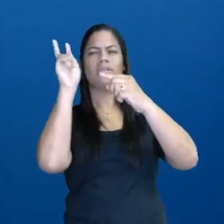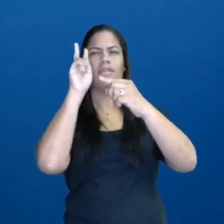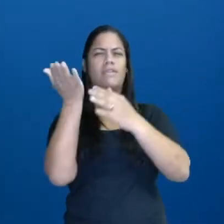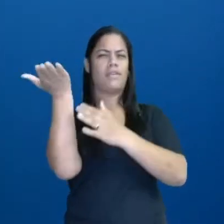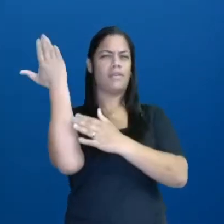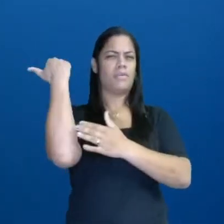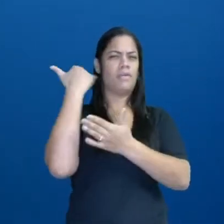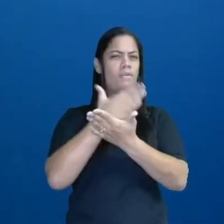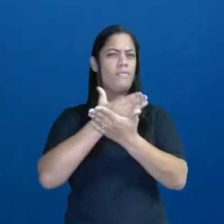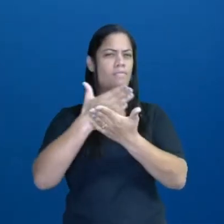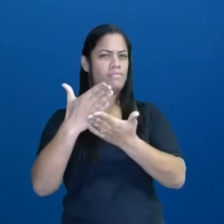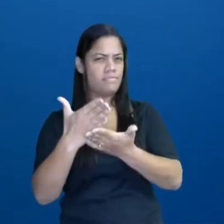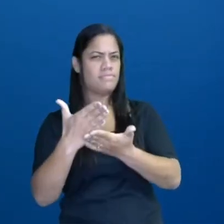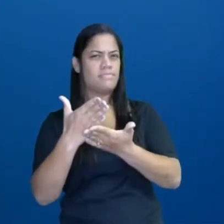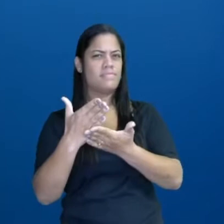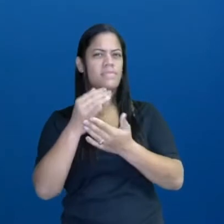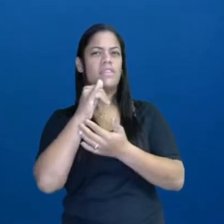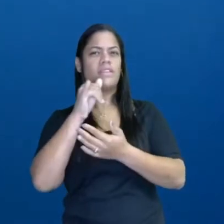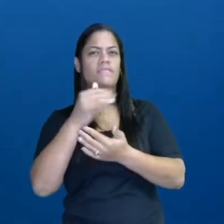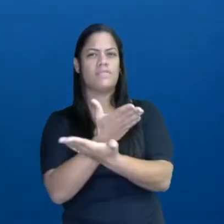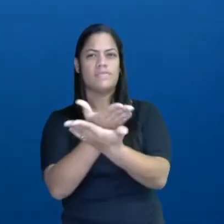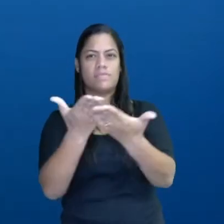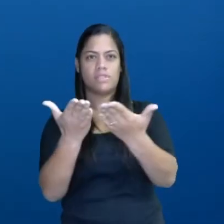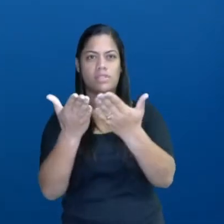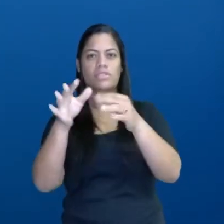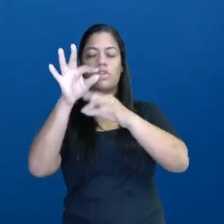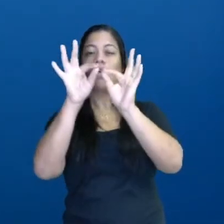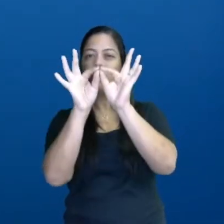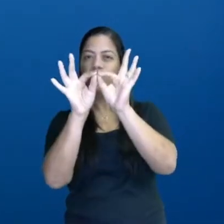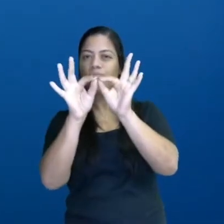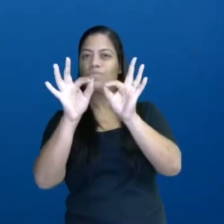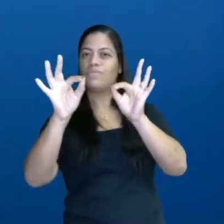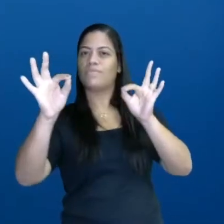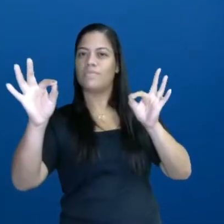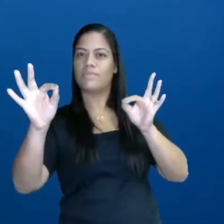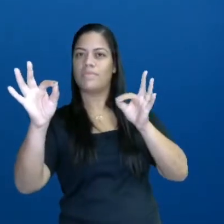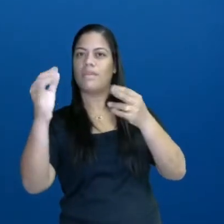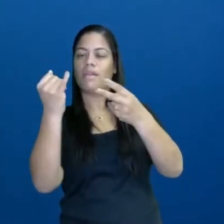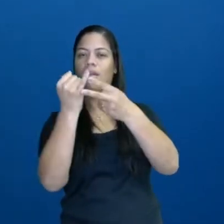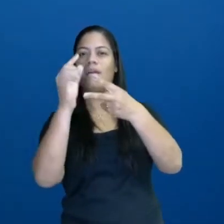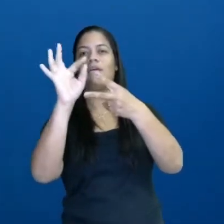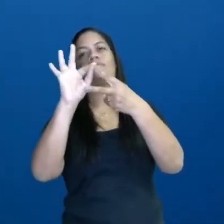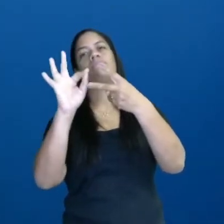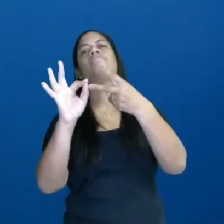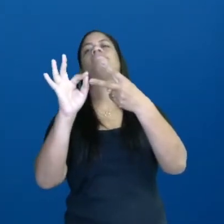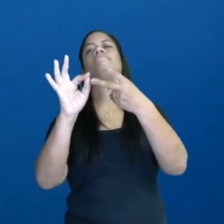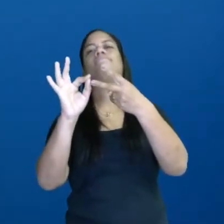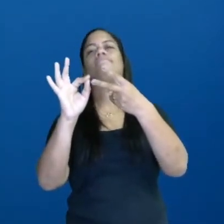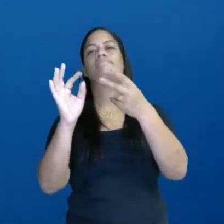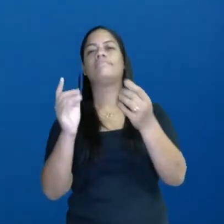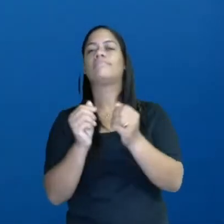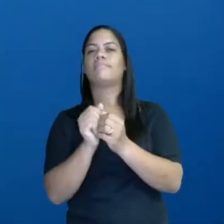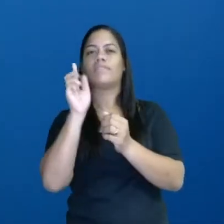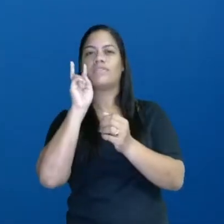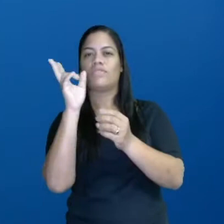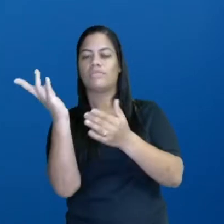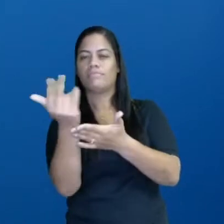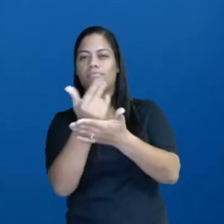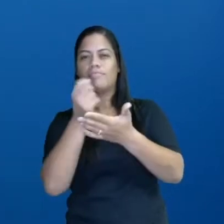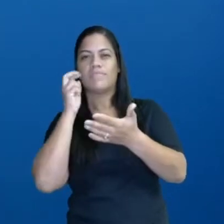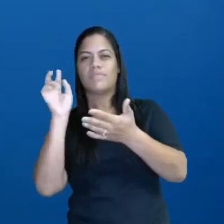comecinho da nossa primeira aula, quando eu disse a vocês que são as linhas poligonais que se fecham? Olha aqui, ó. Imagina aqui uma linha,